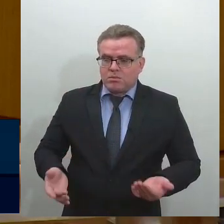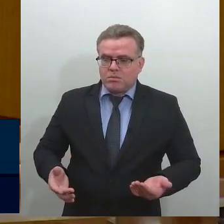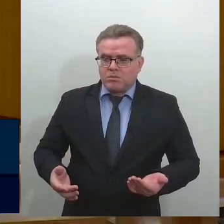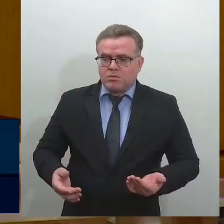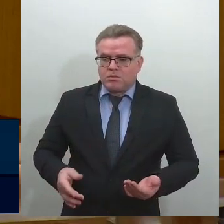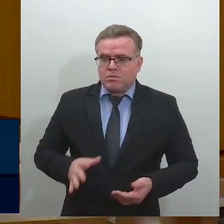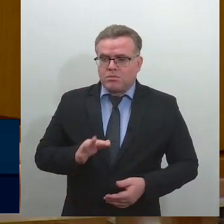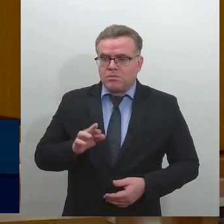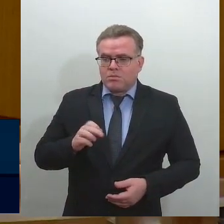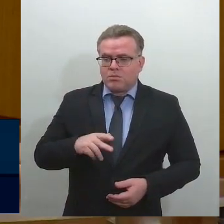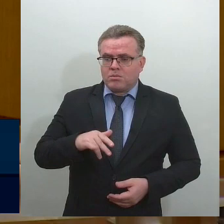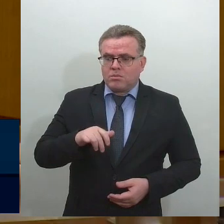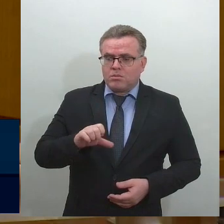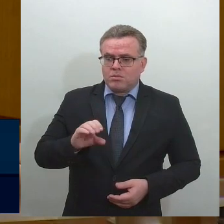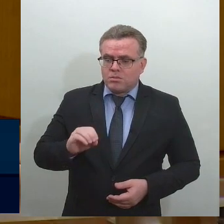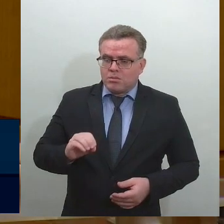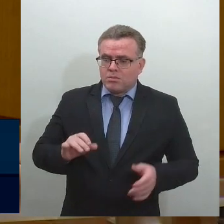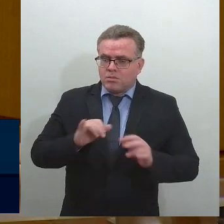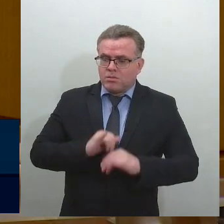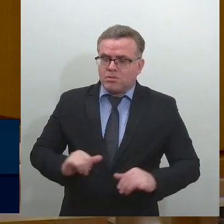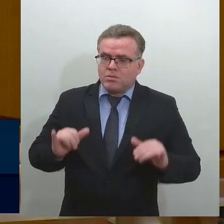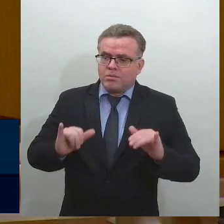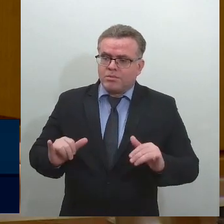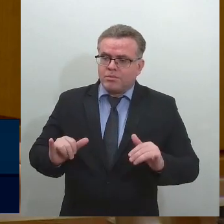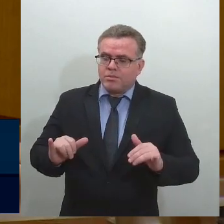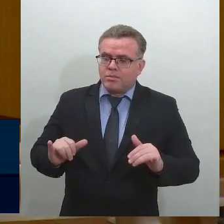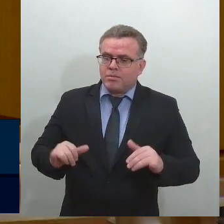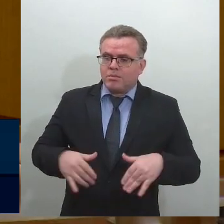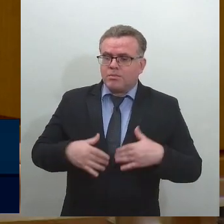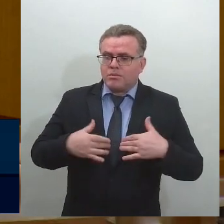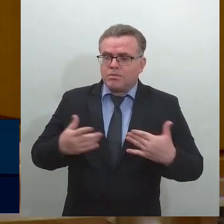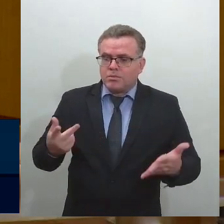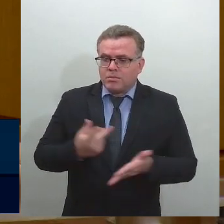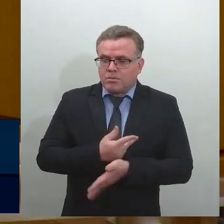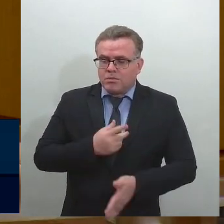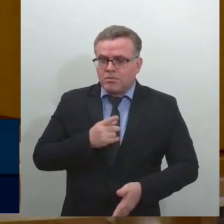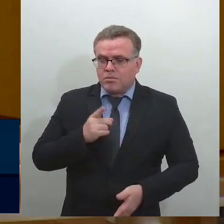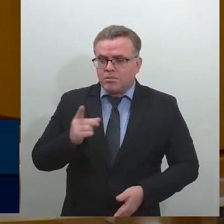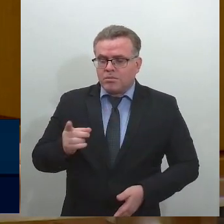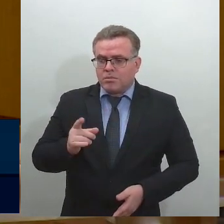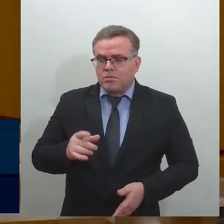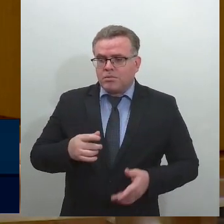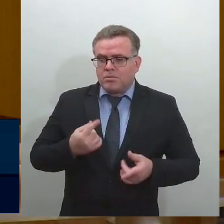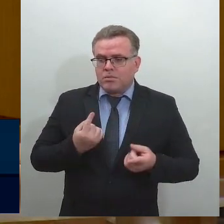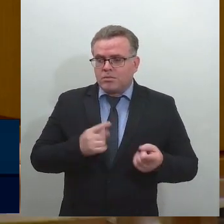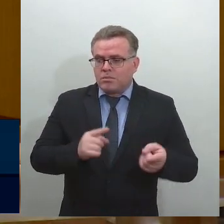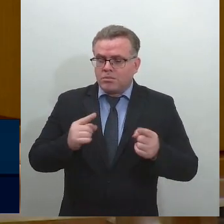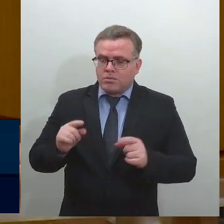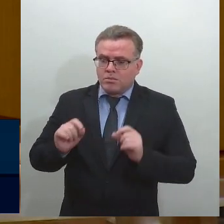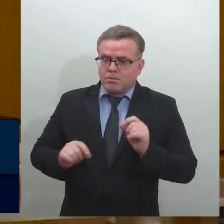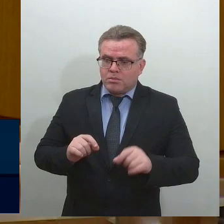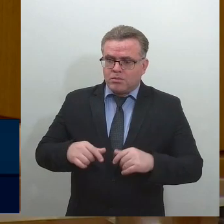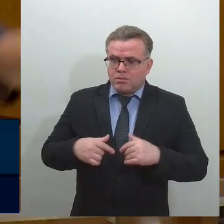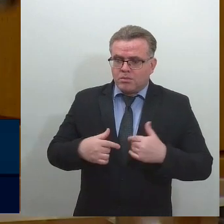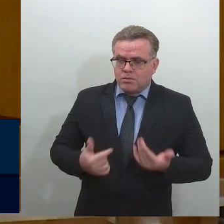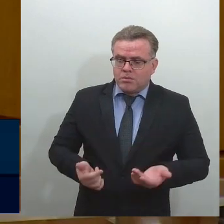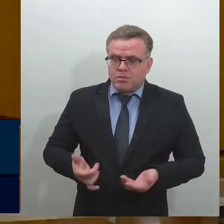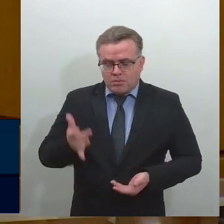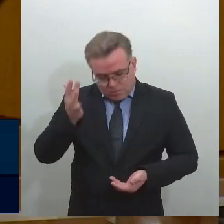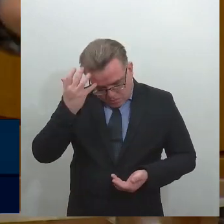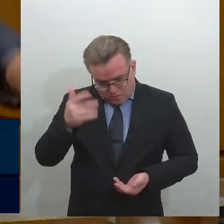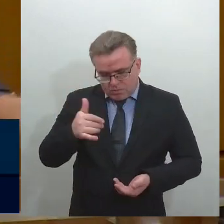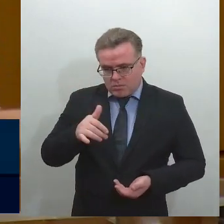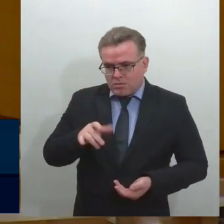e hipocrisia para a cidade de Itabaiana. De forma gratuita, em 15 dias, foi agredido o prefeito